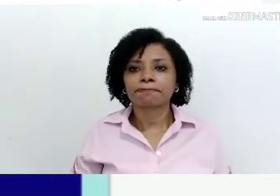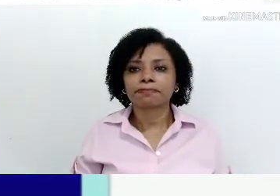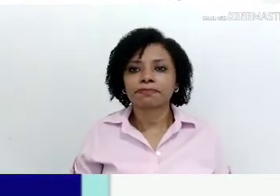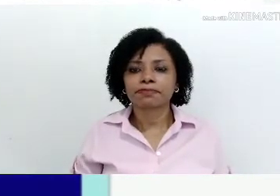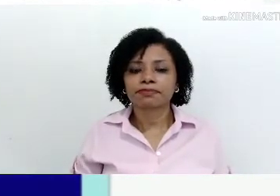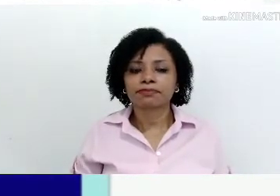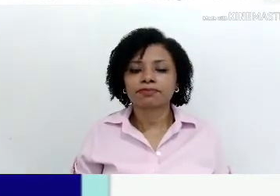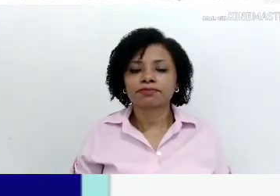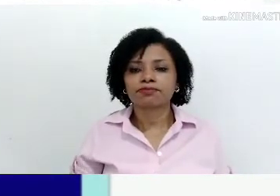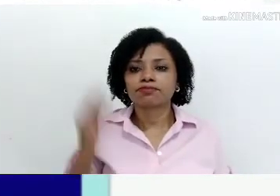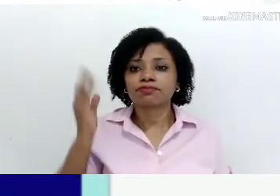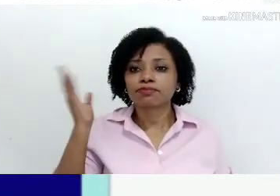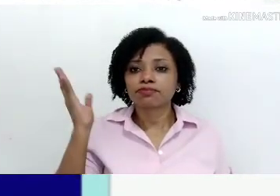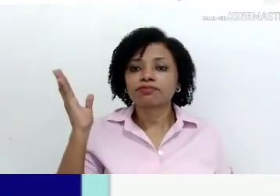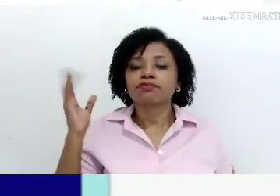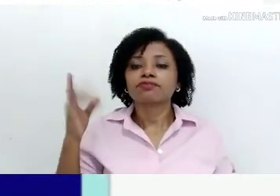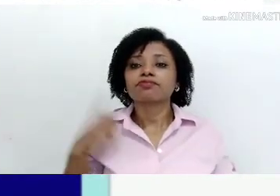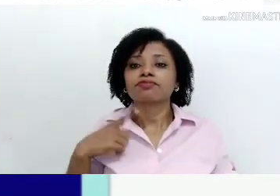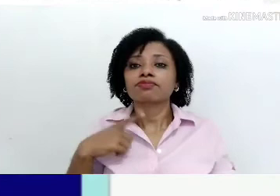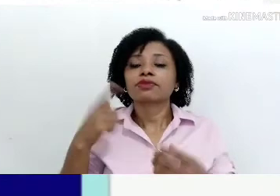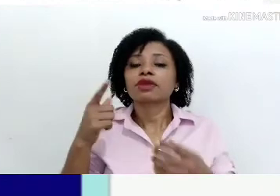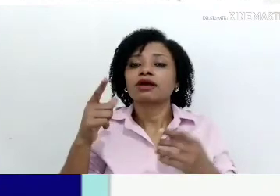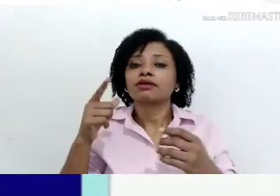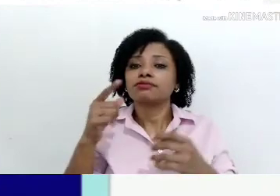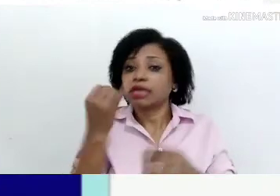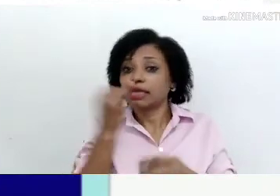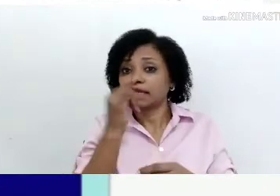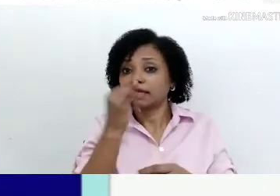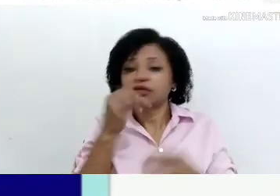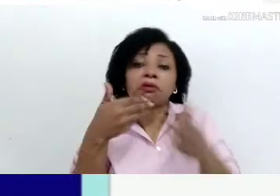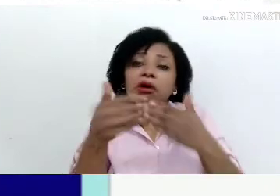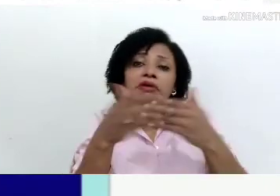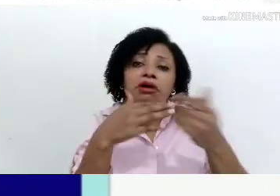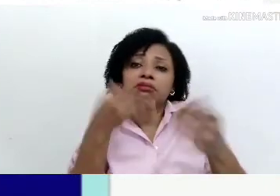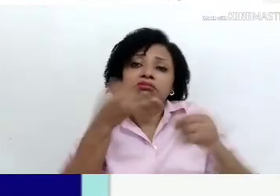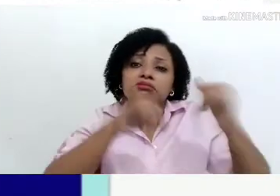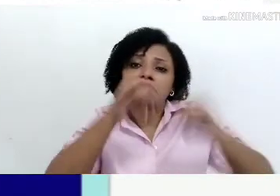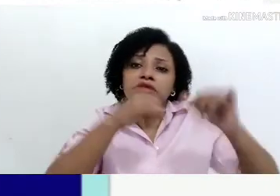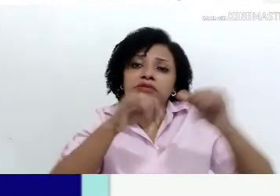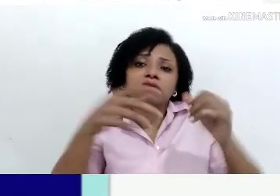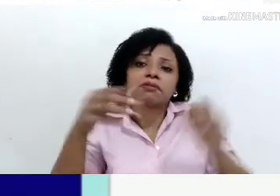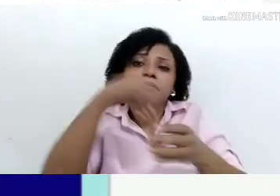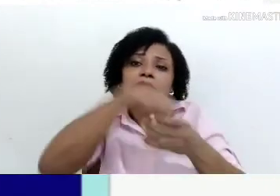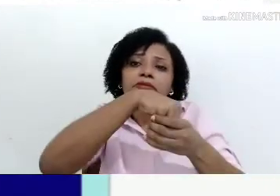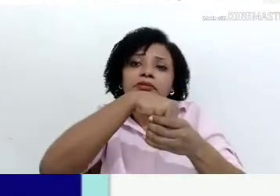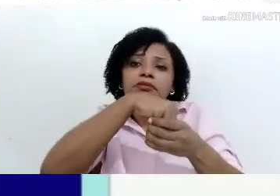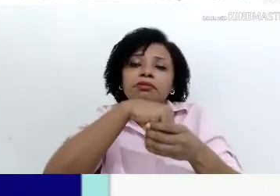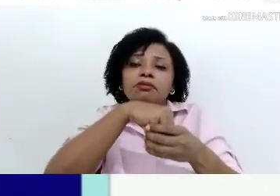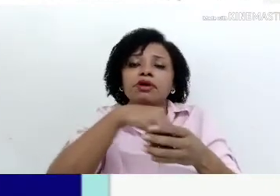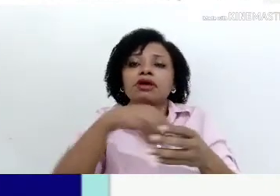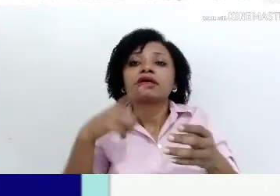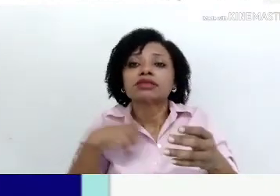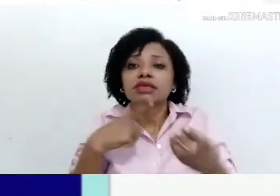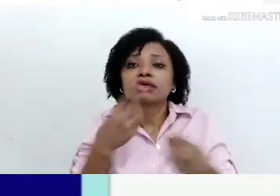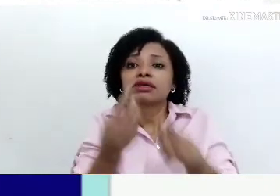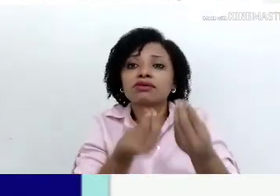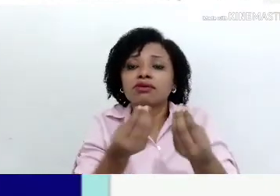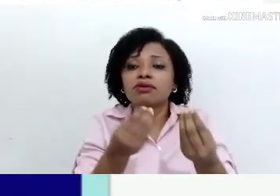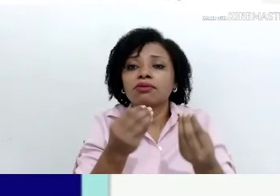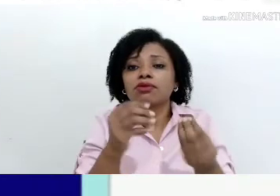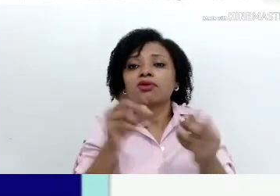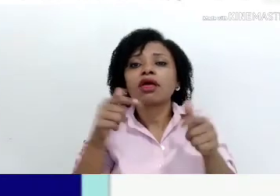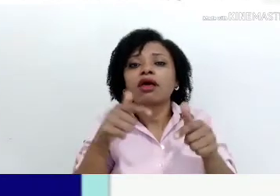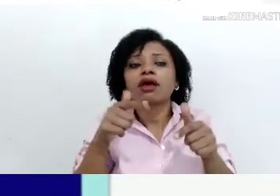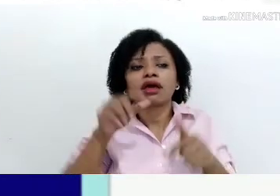E aqui vem, toda espécie química possui energia que, quando medida a pressão constante,